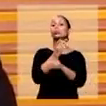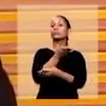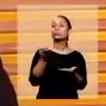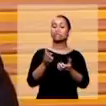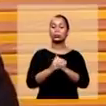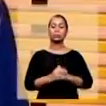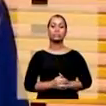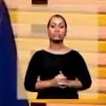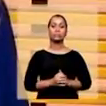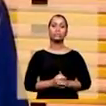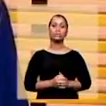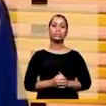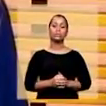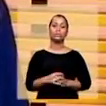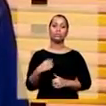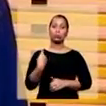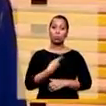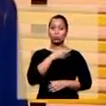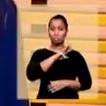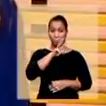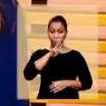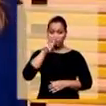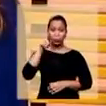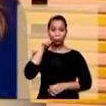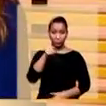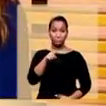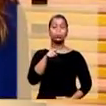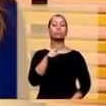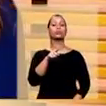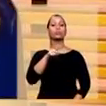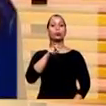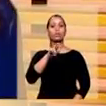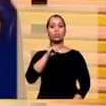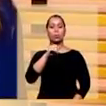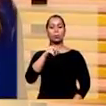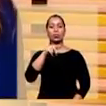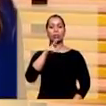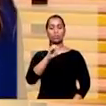acha vocês? No nosso site